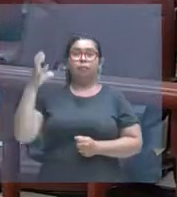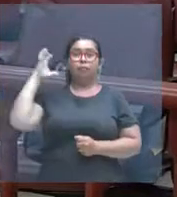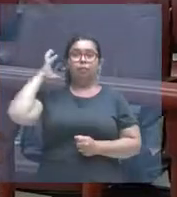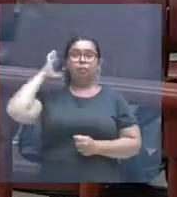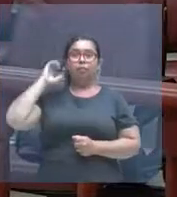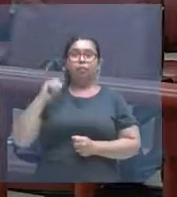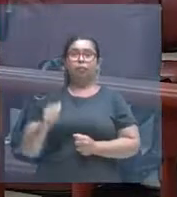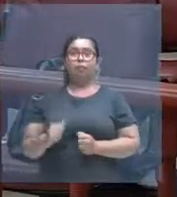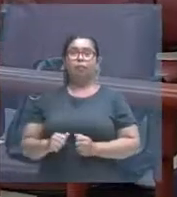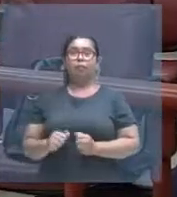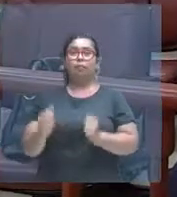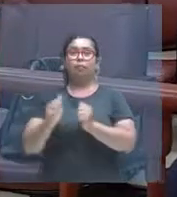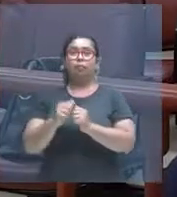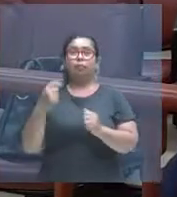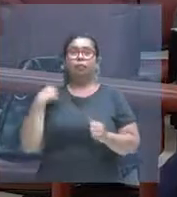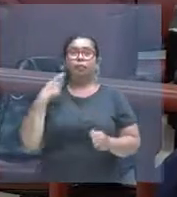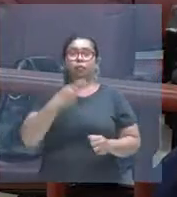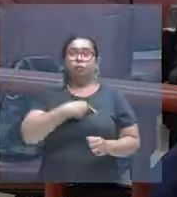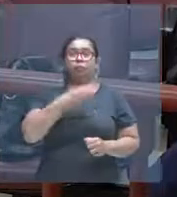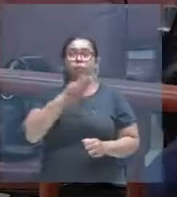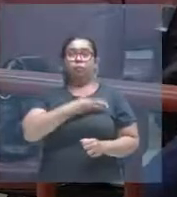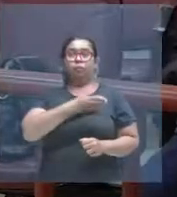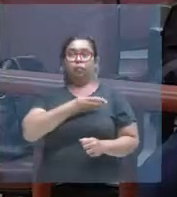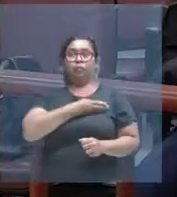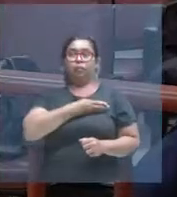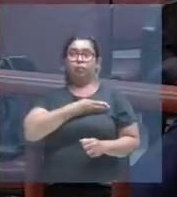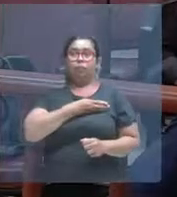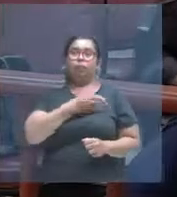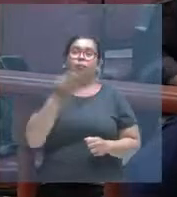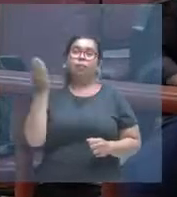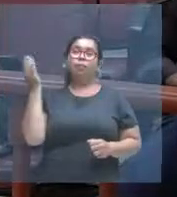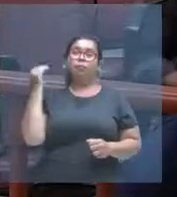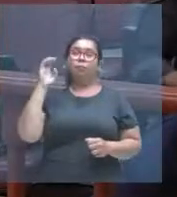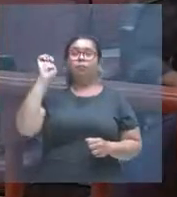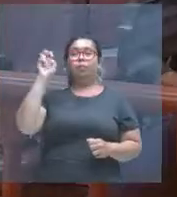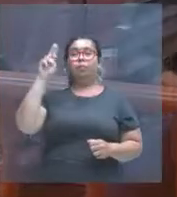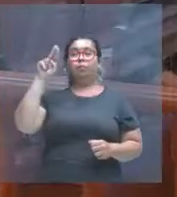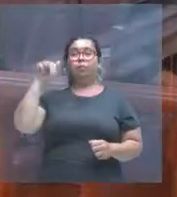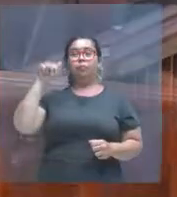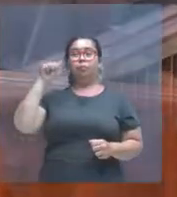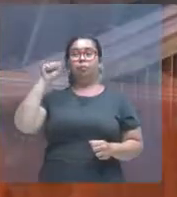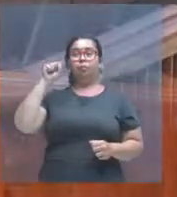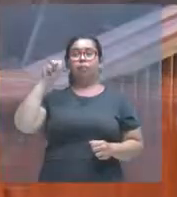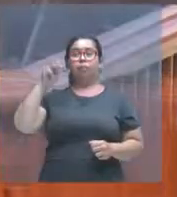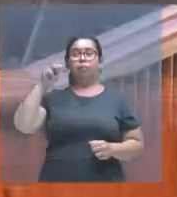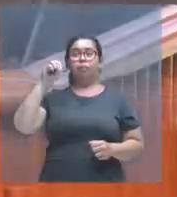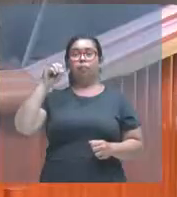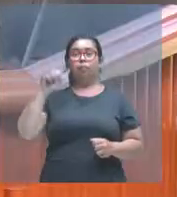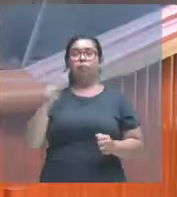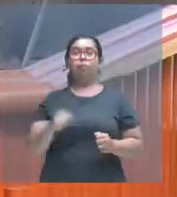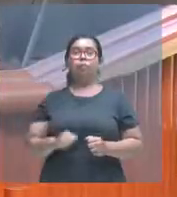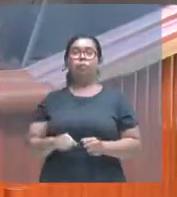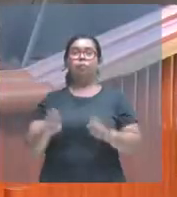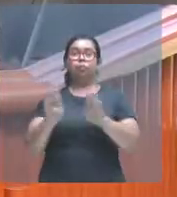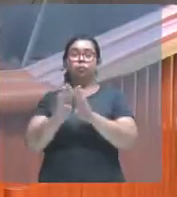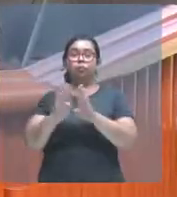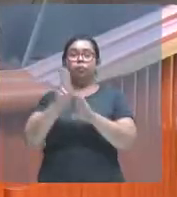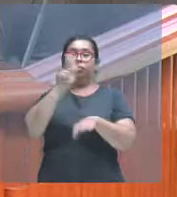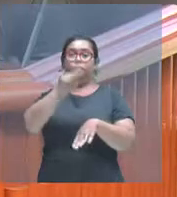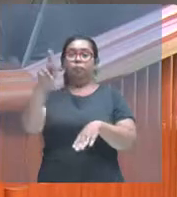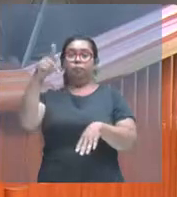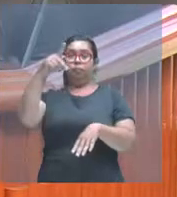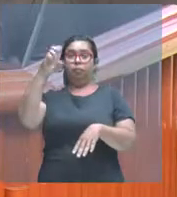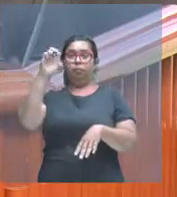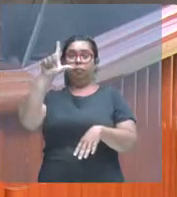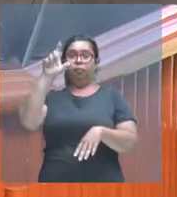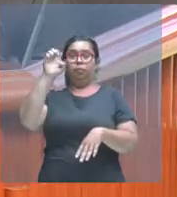nosso saudoso vereador Erasmo Cardoso, radialista, e também o professor Pellegrini,